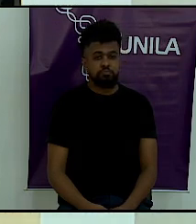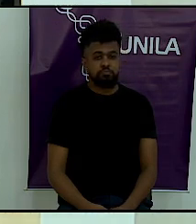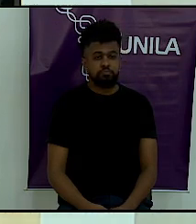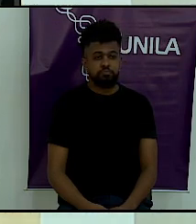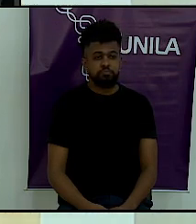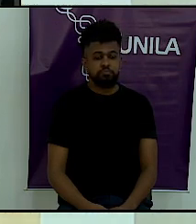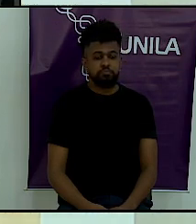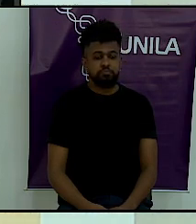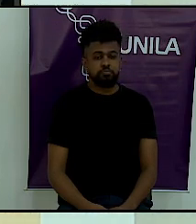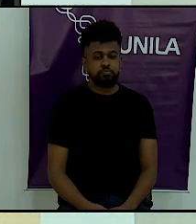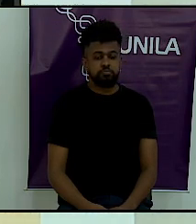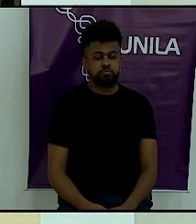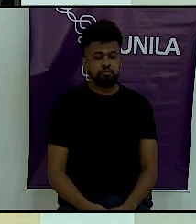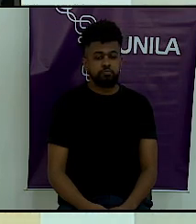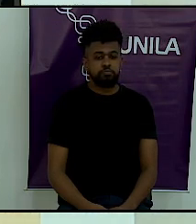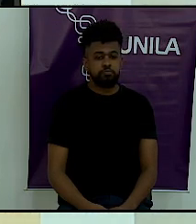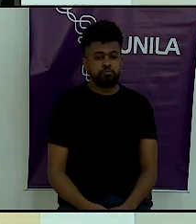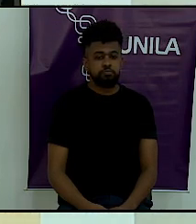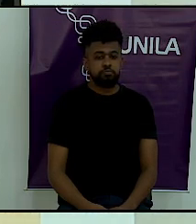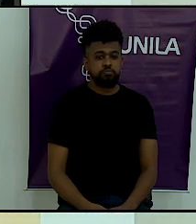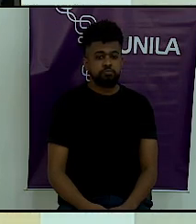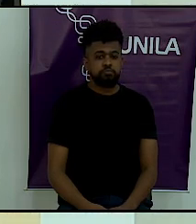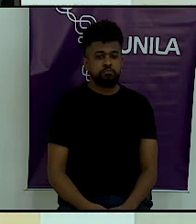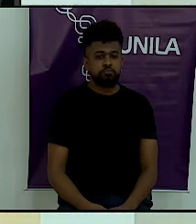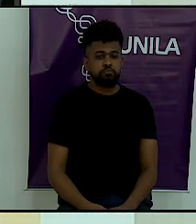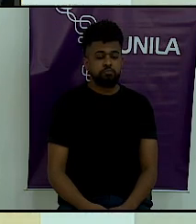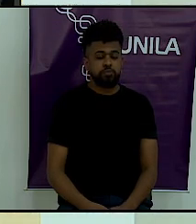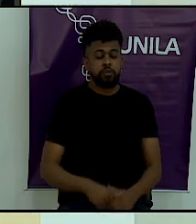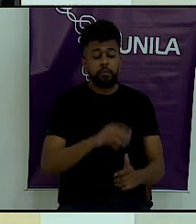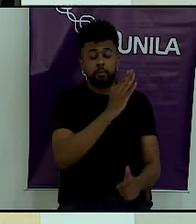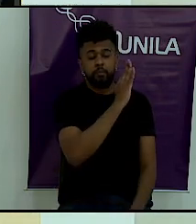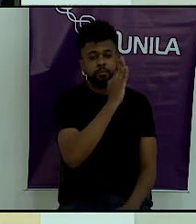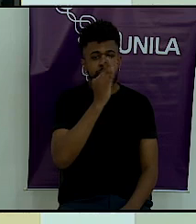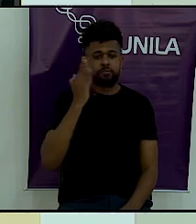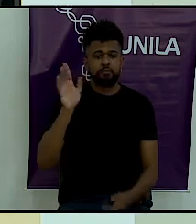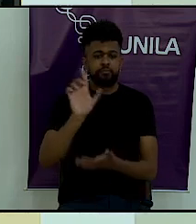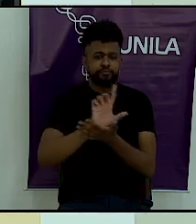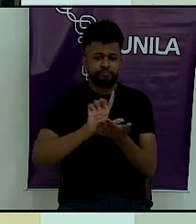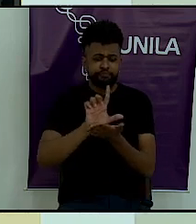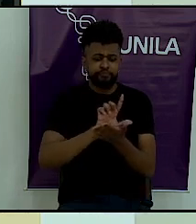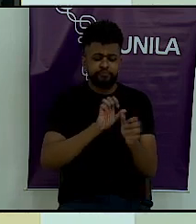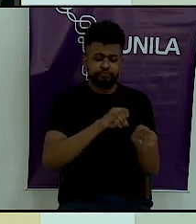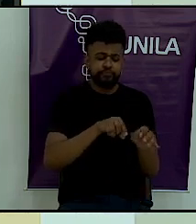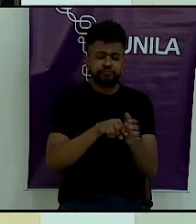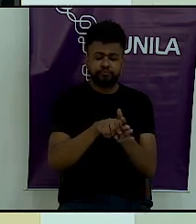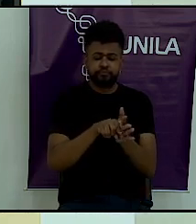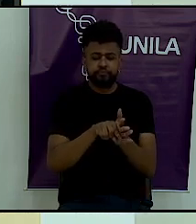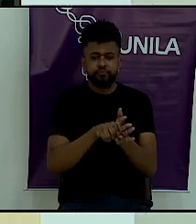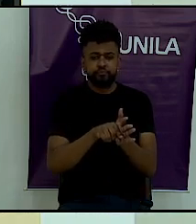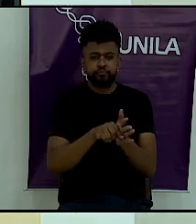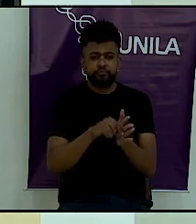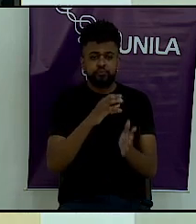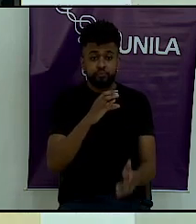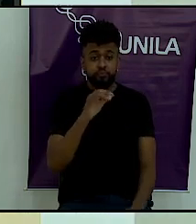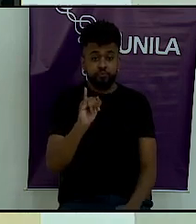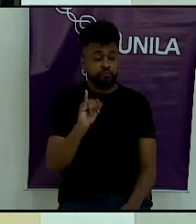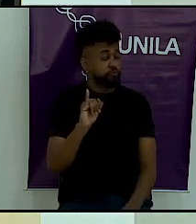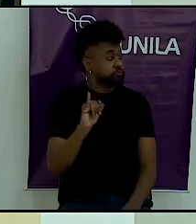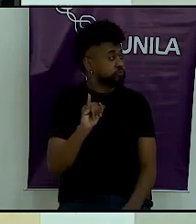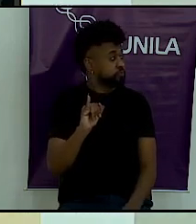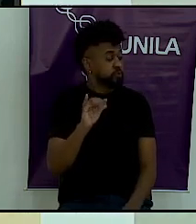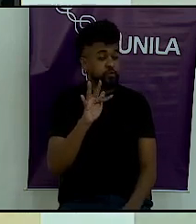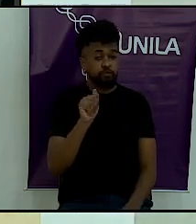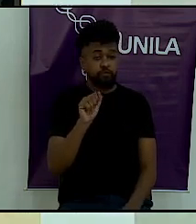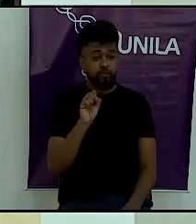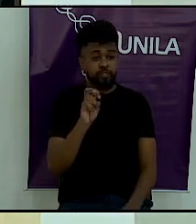a ação, aí tem bastante letra. Consolidação da biblioteca e laboratório de ensino, pesquisa e extensão do campus Integração, fase